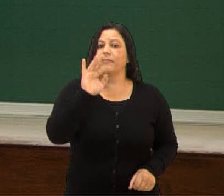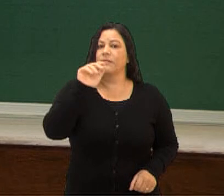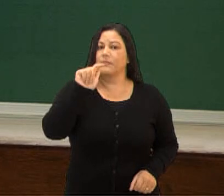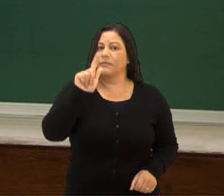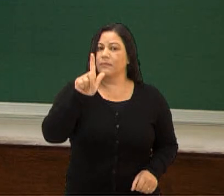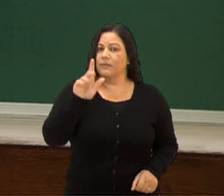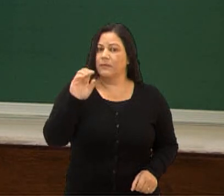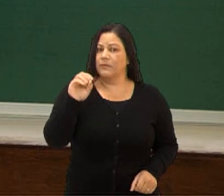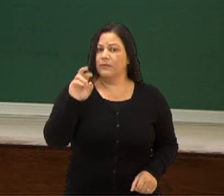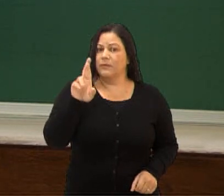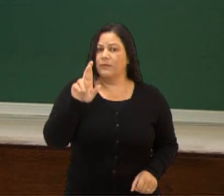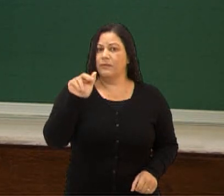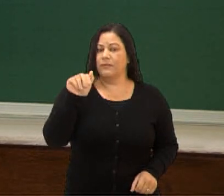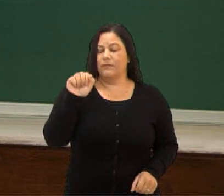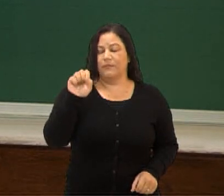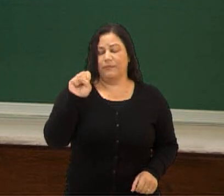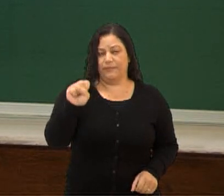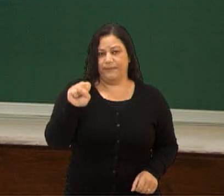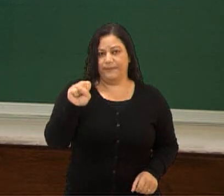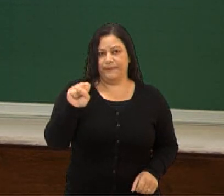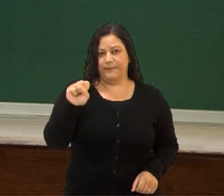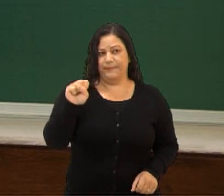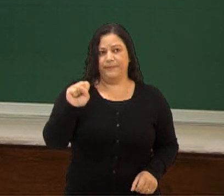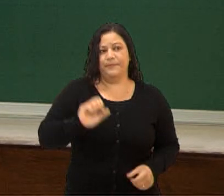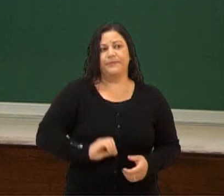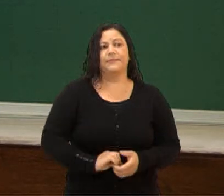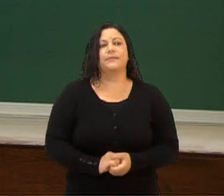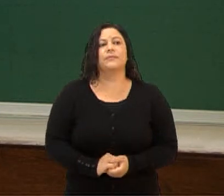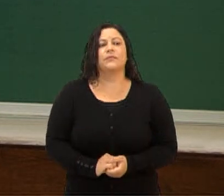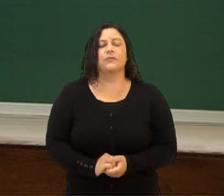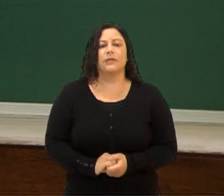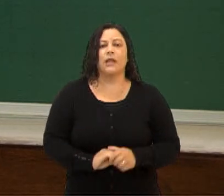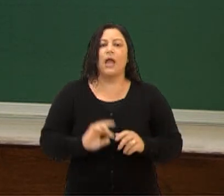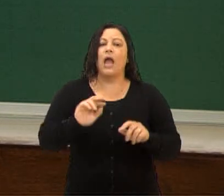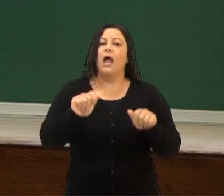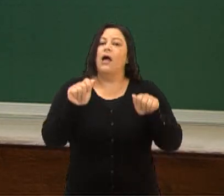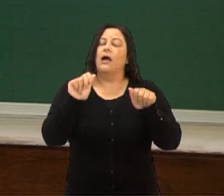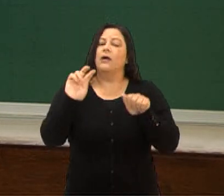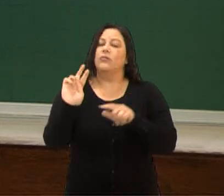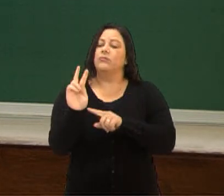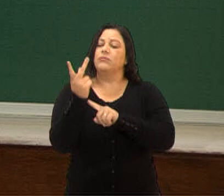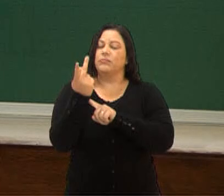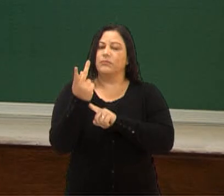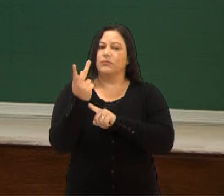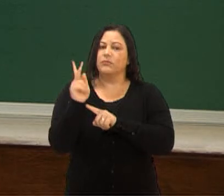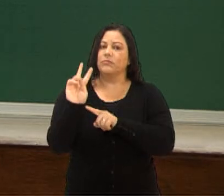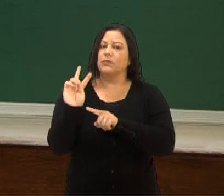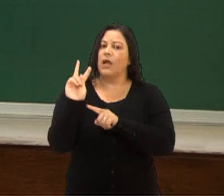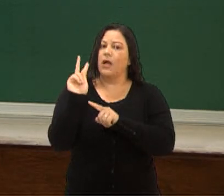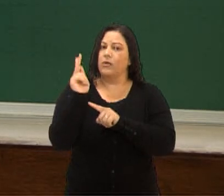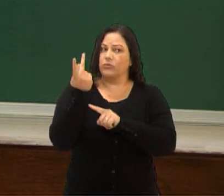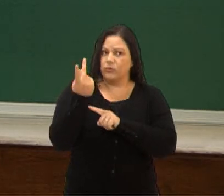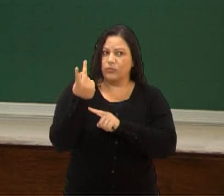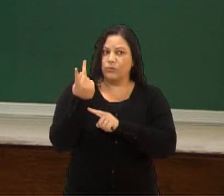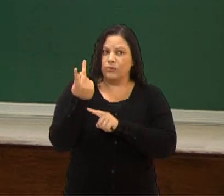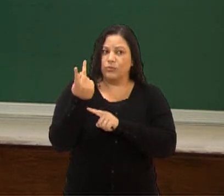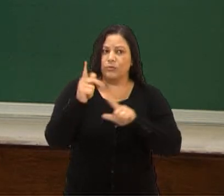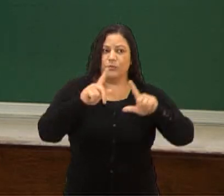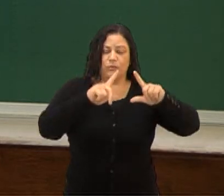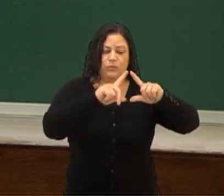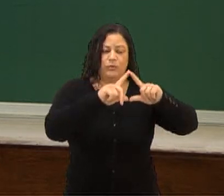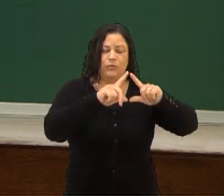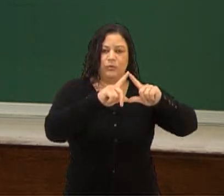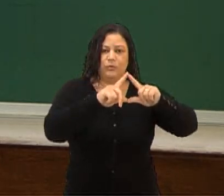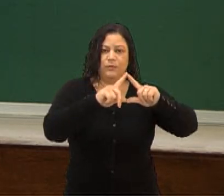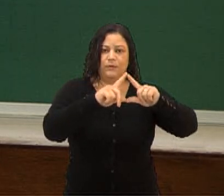a altura da base. Então a altura da base aqui, esse nosso triângulo isósceles vai ter como altura